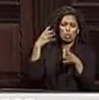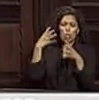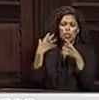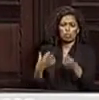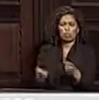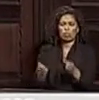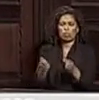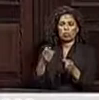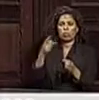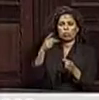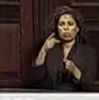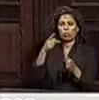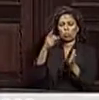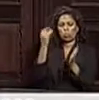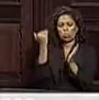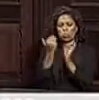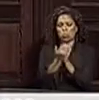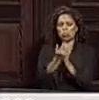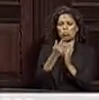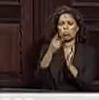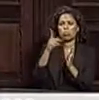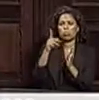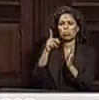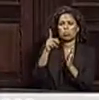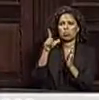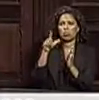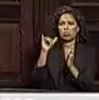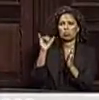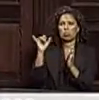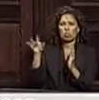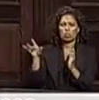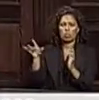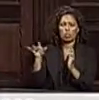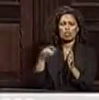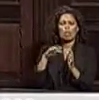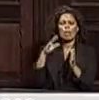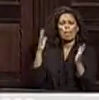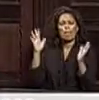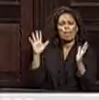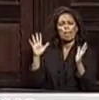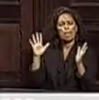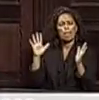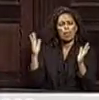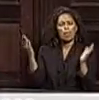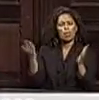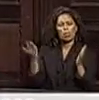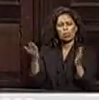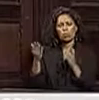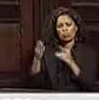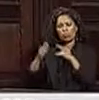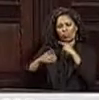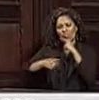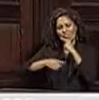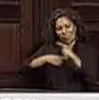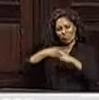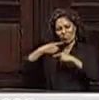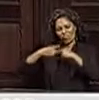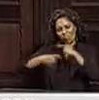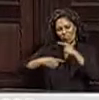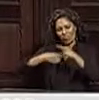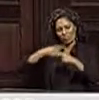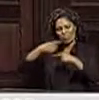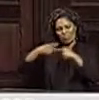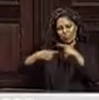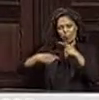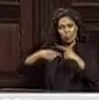E agora a gente se depara com a adesão do Rio de Janeiro. Depois de toda a crise que o estado do Rio